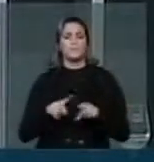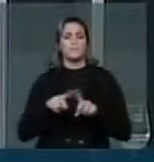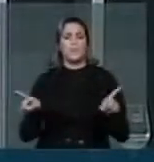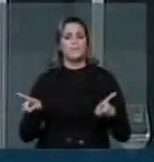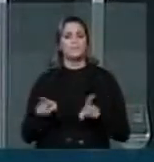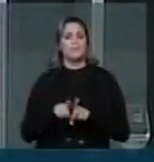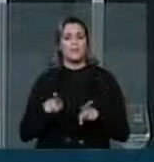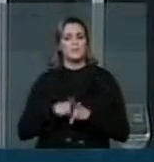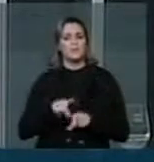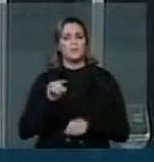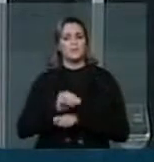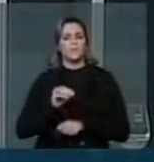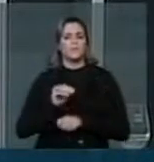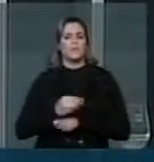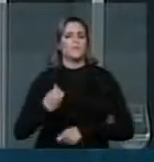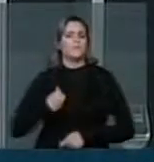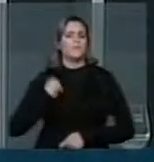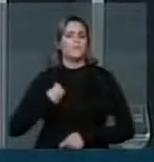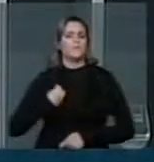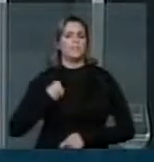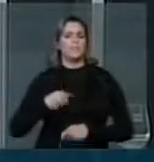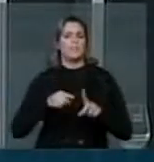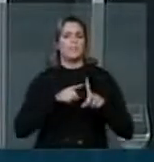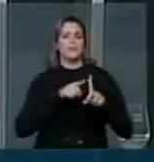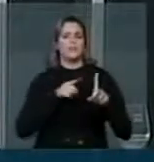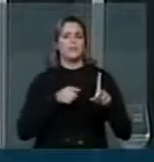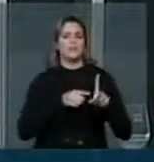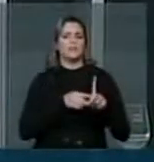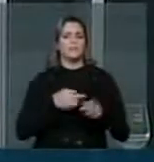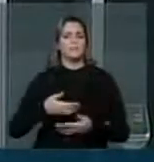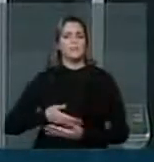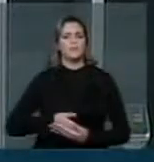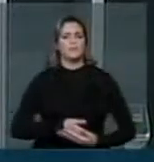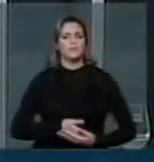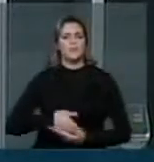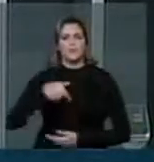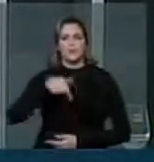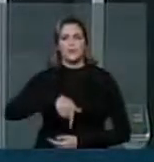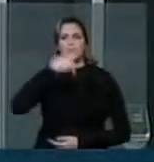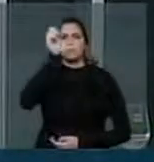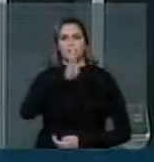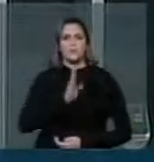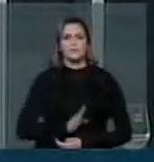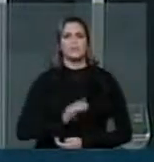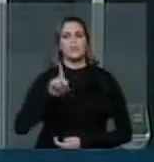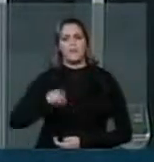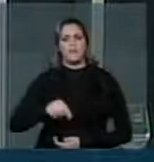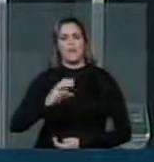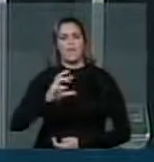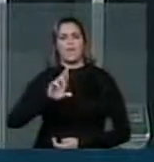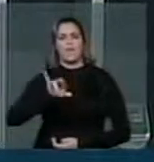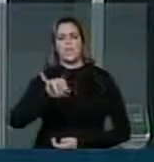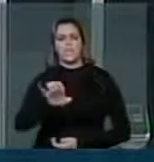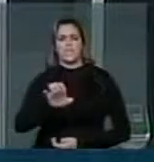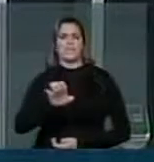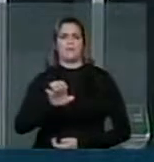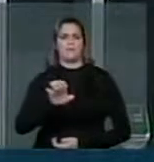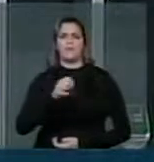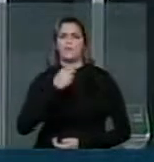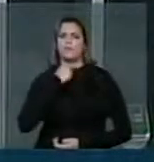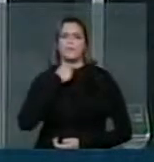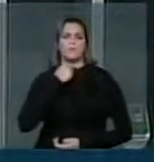vida humana desde a gestação. No Brasil é crime inafiançável atentar contra a vida